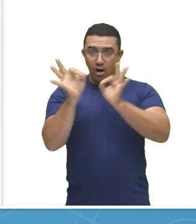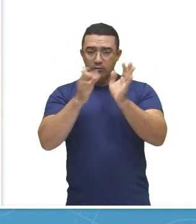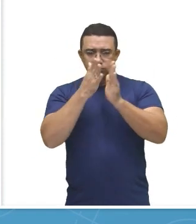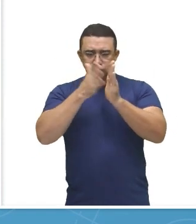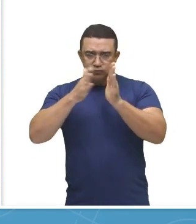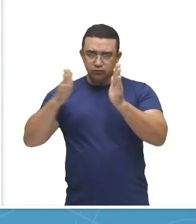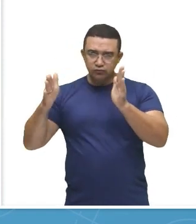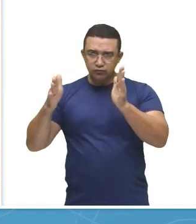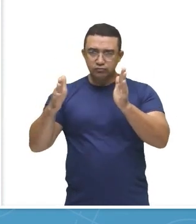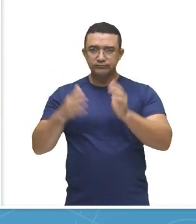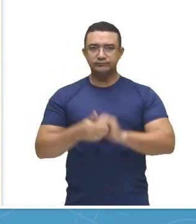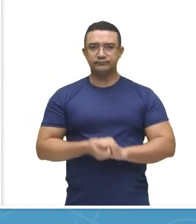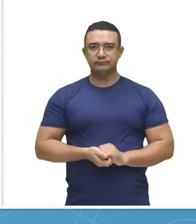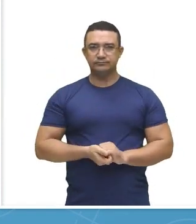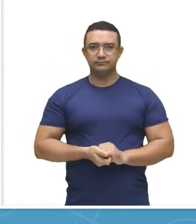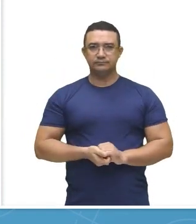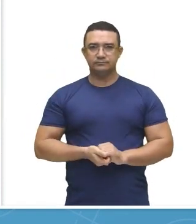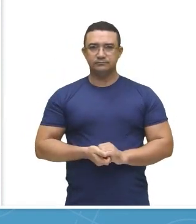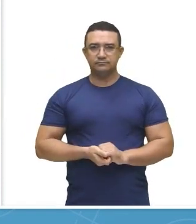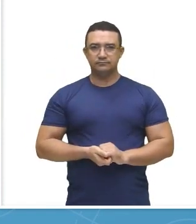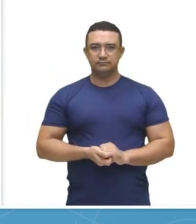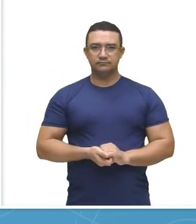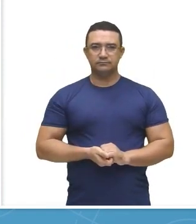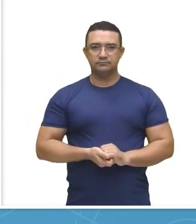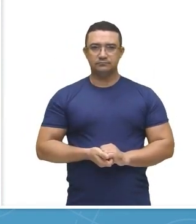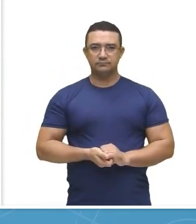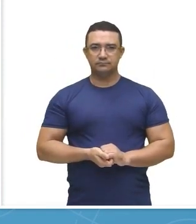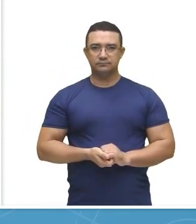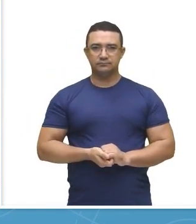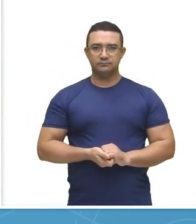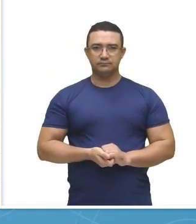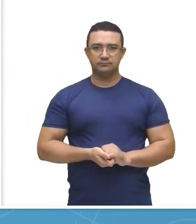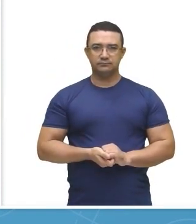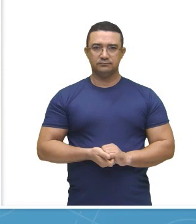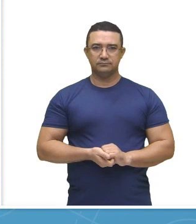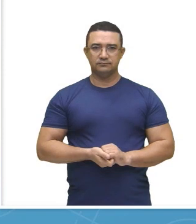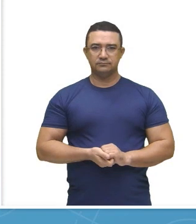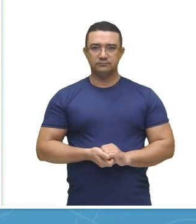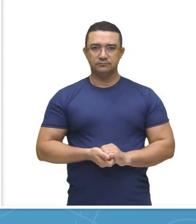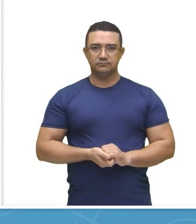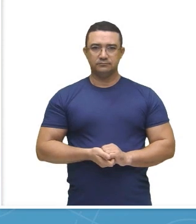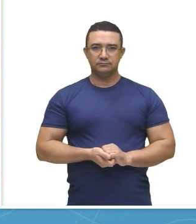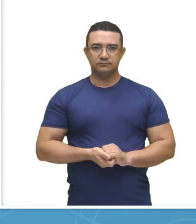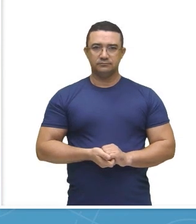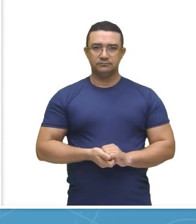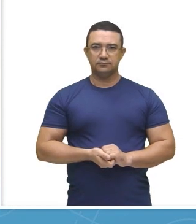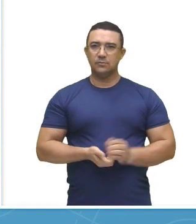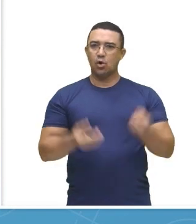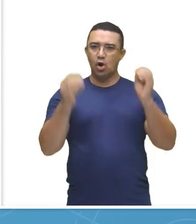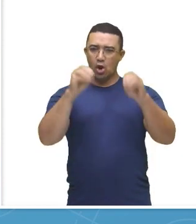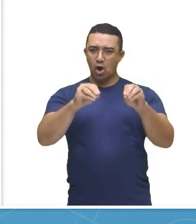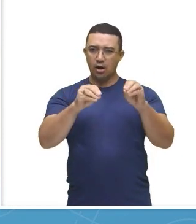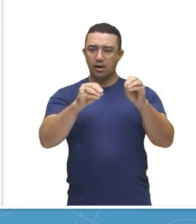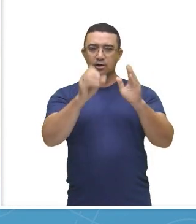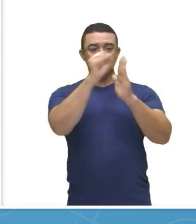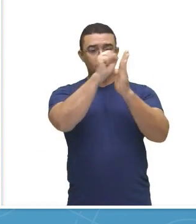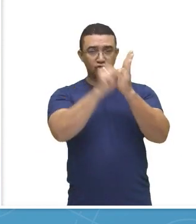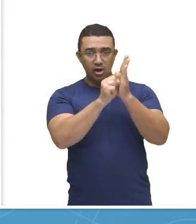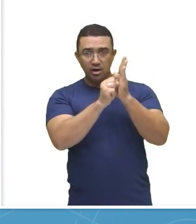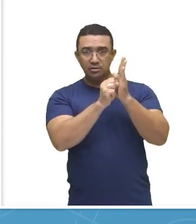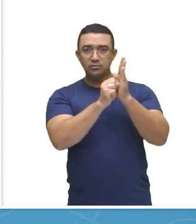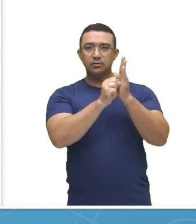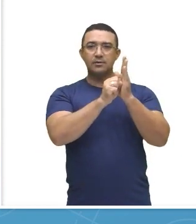que colocou ali. Só arrumar a frase. Tem um modelo, olha, coloca o sujeito, o to be, o going